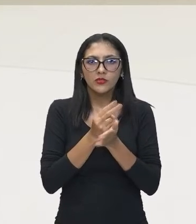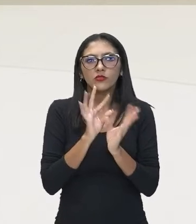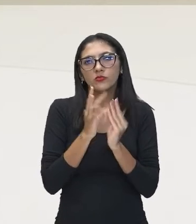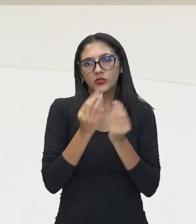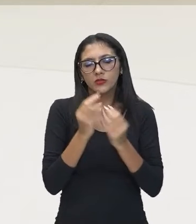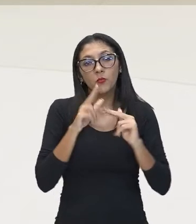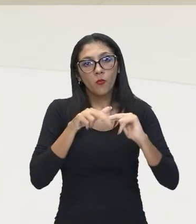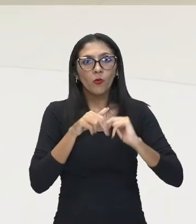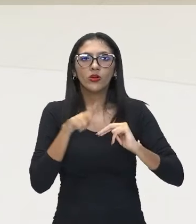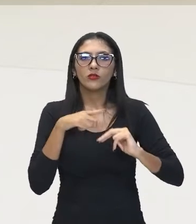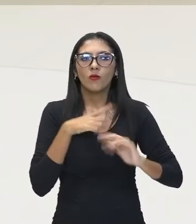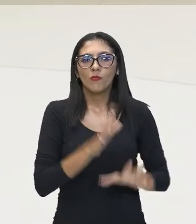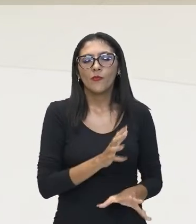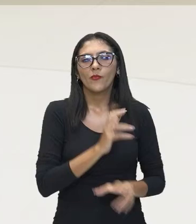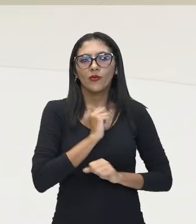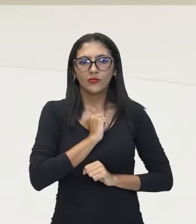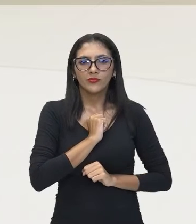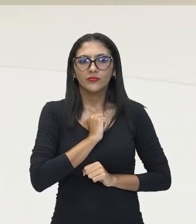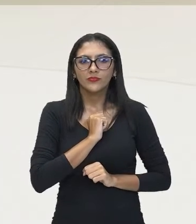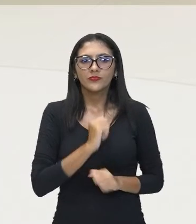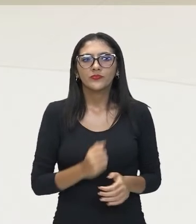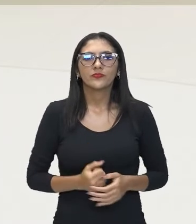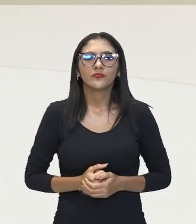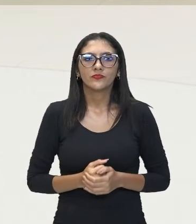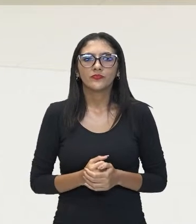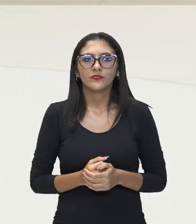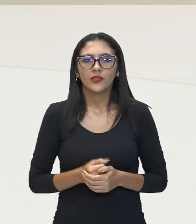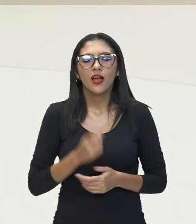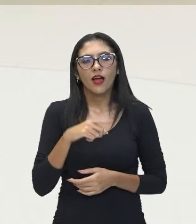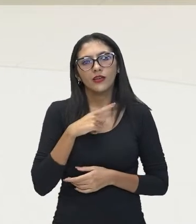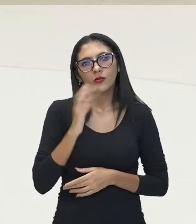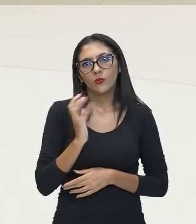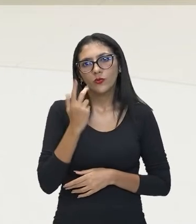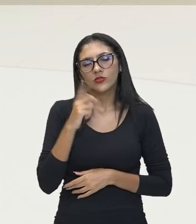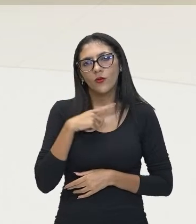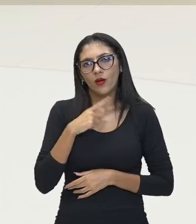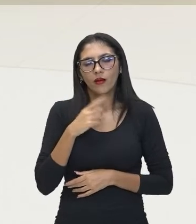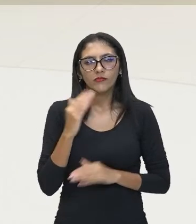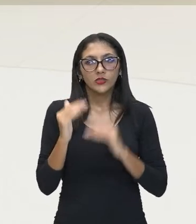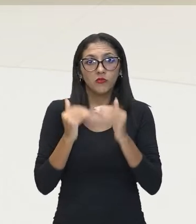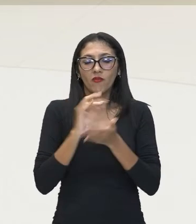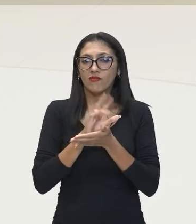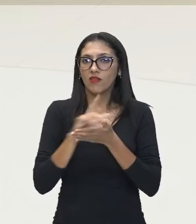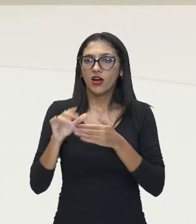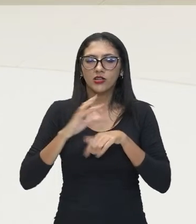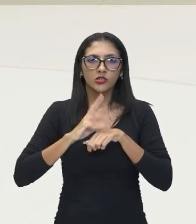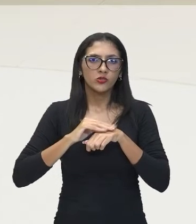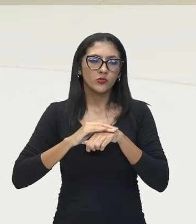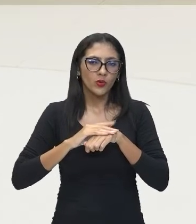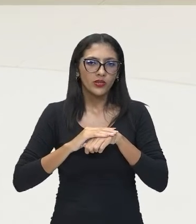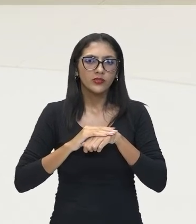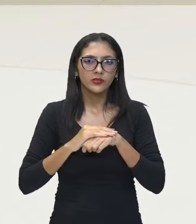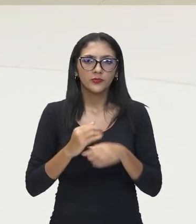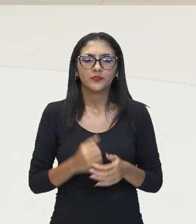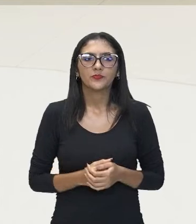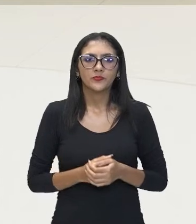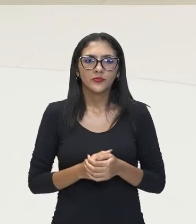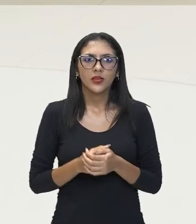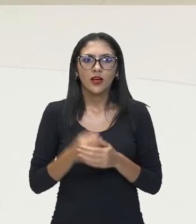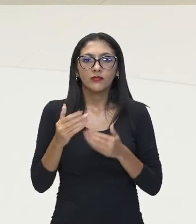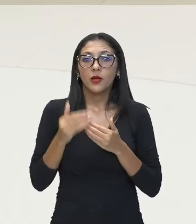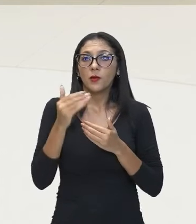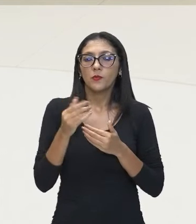esses elementos, tá? E aí isso acabou levando a Marie a desenvolver doenças que, né, fizeram com que